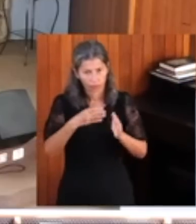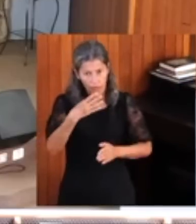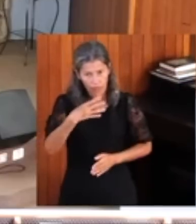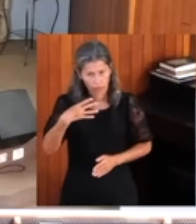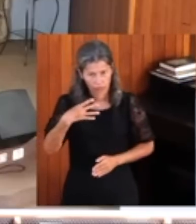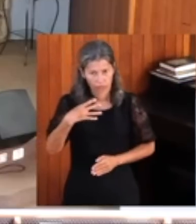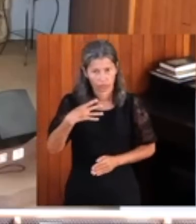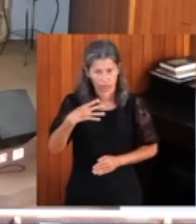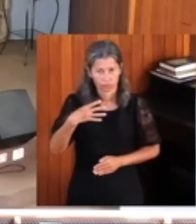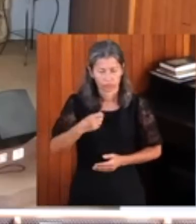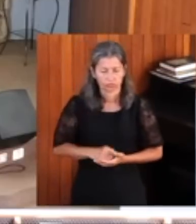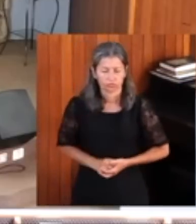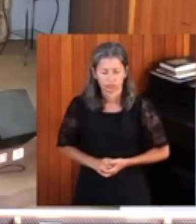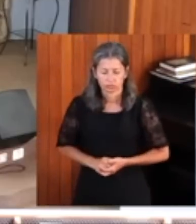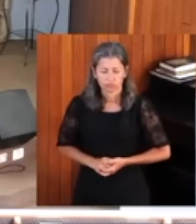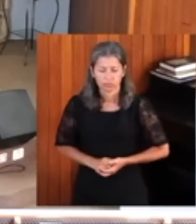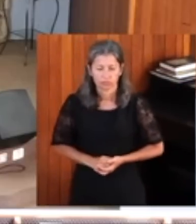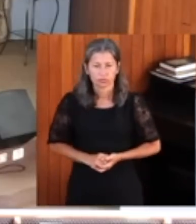fôlego, lembram?